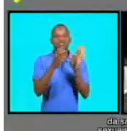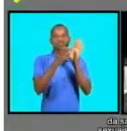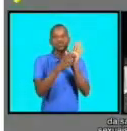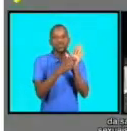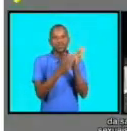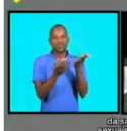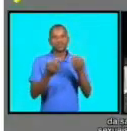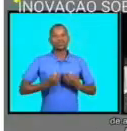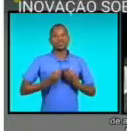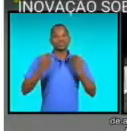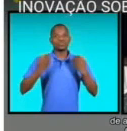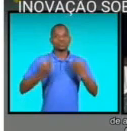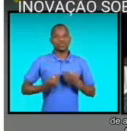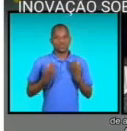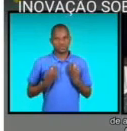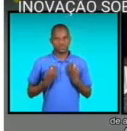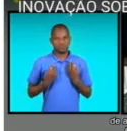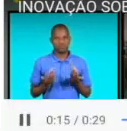É fácil de usá-lo.